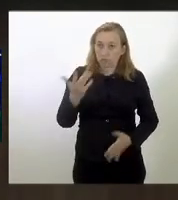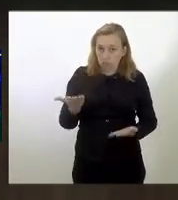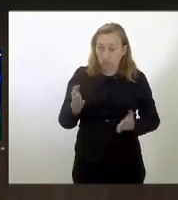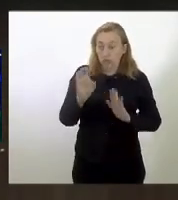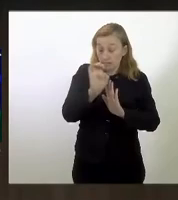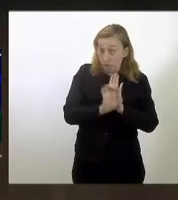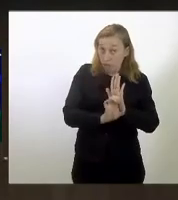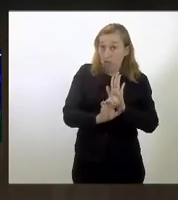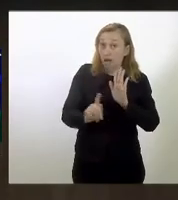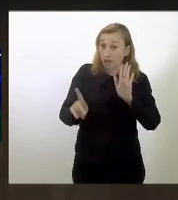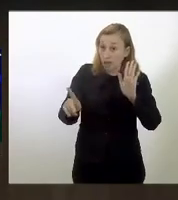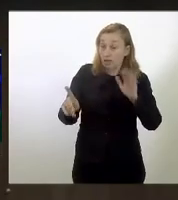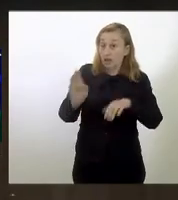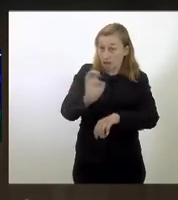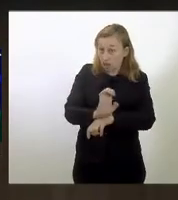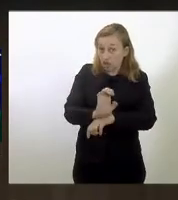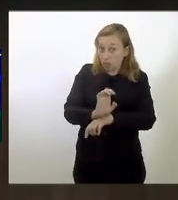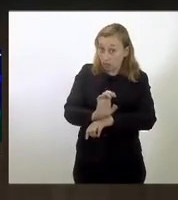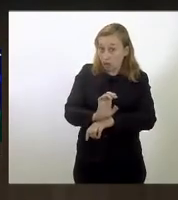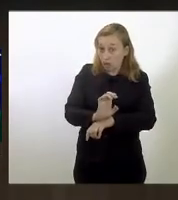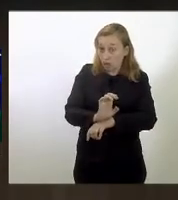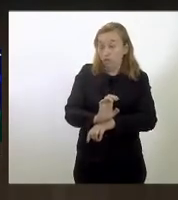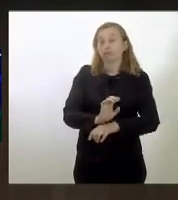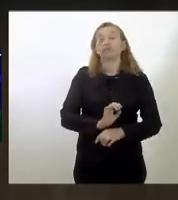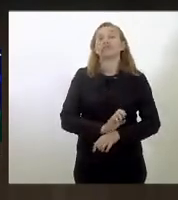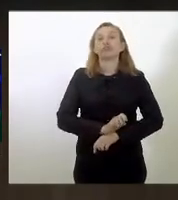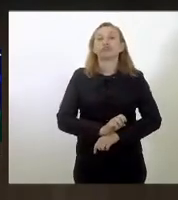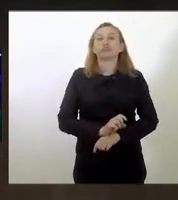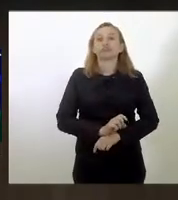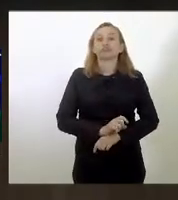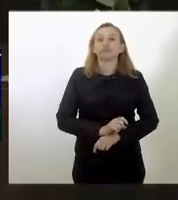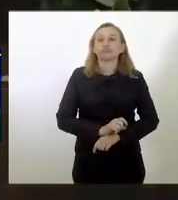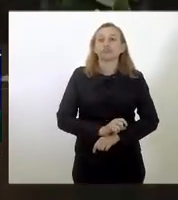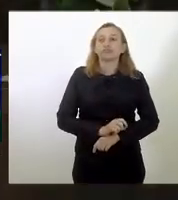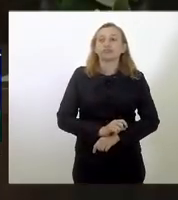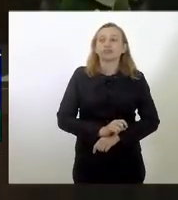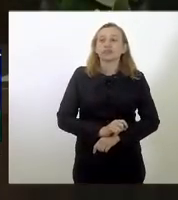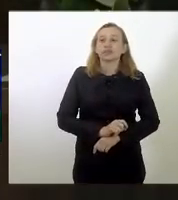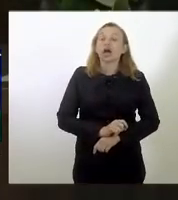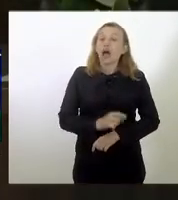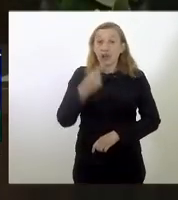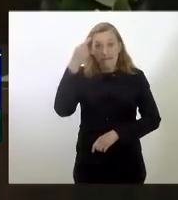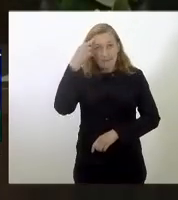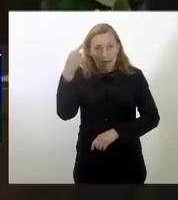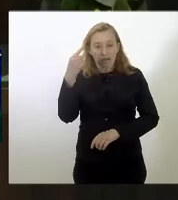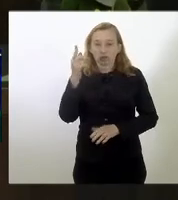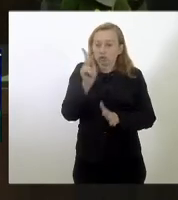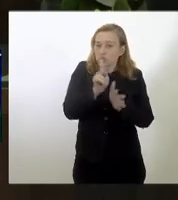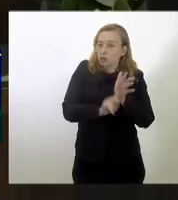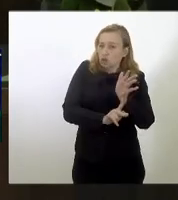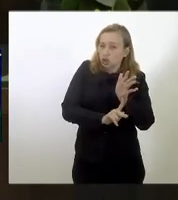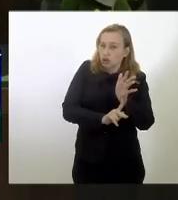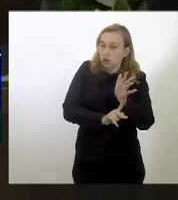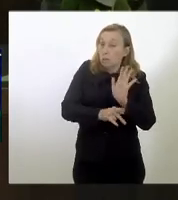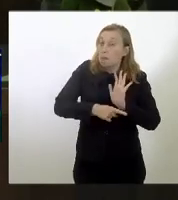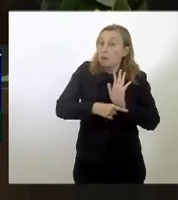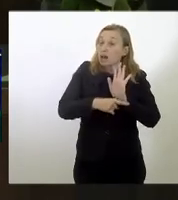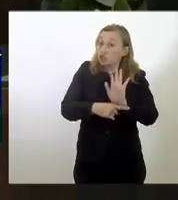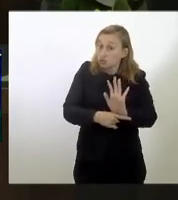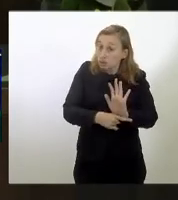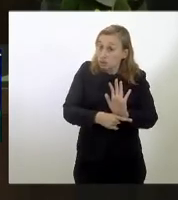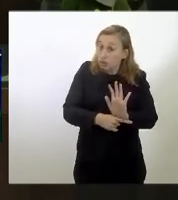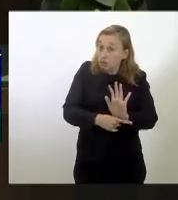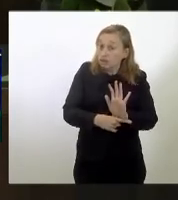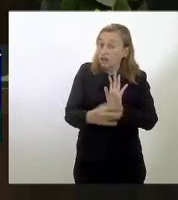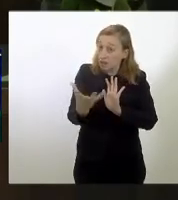colocar a palavra estaduais logo após o benefício. Deixa a ideia desse projeto, para ajudar, ele vai